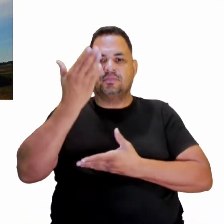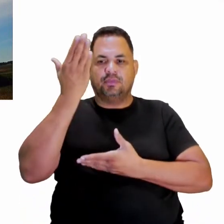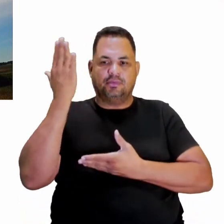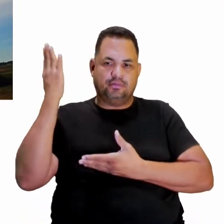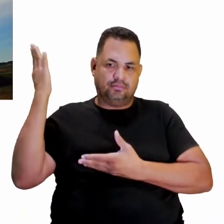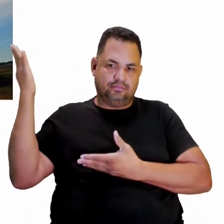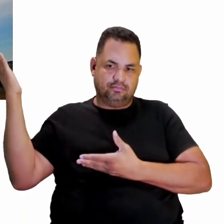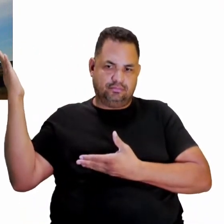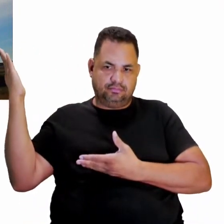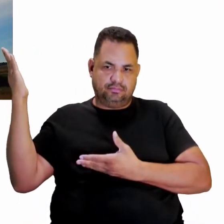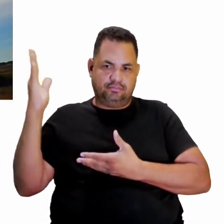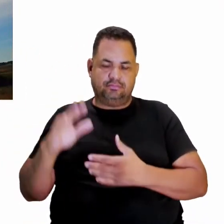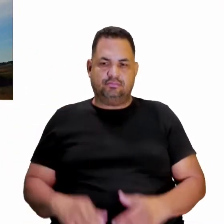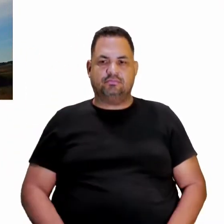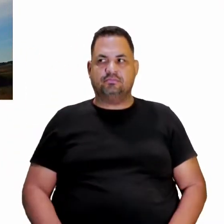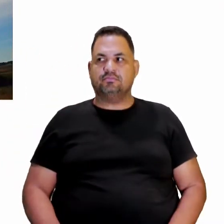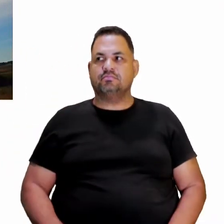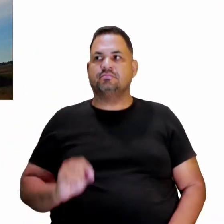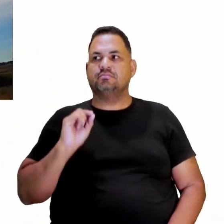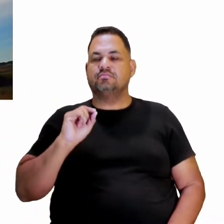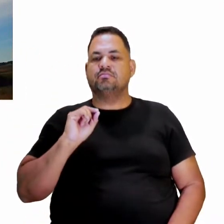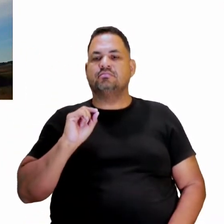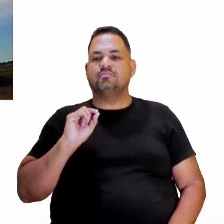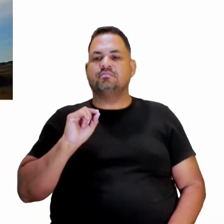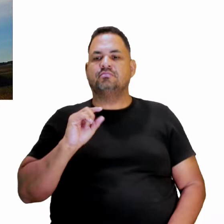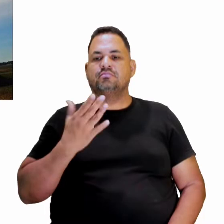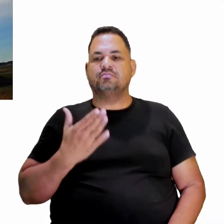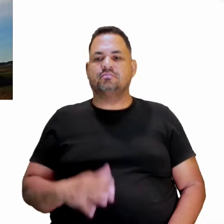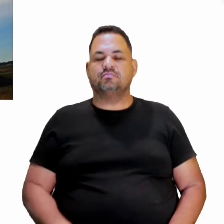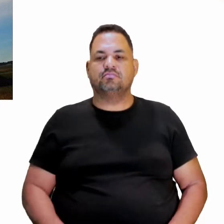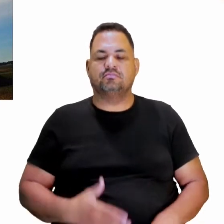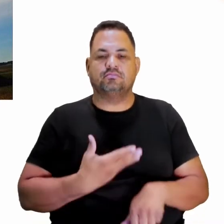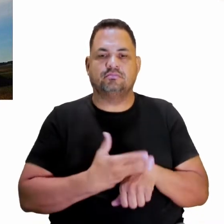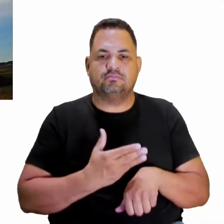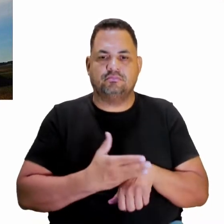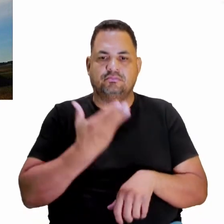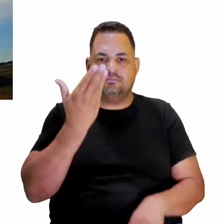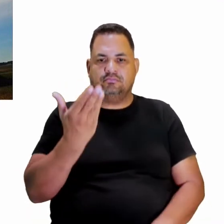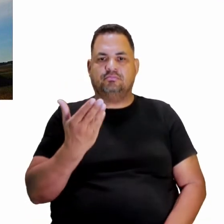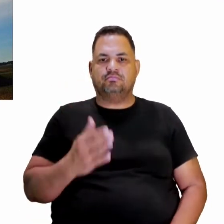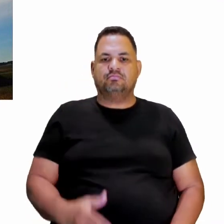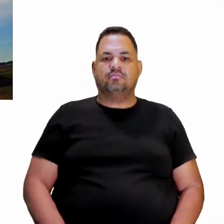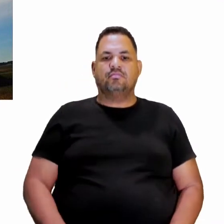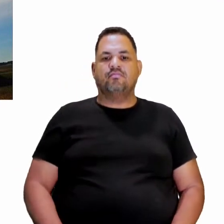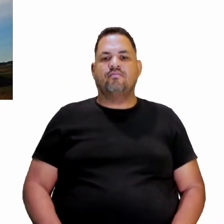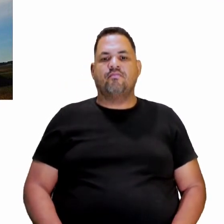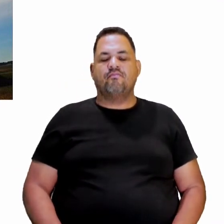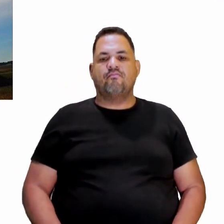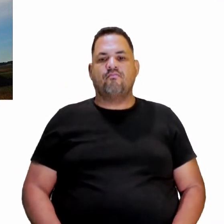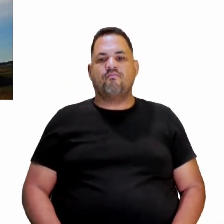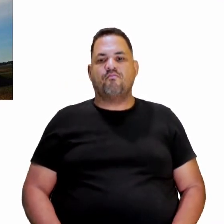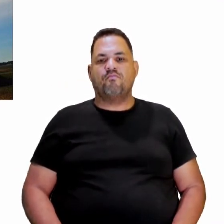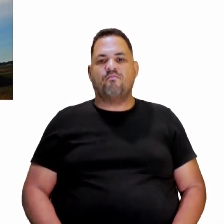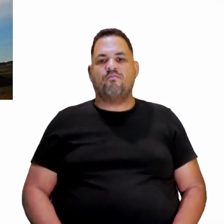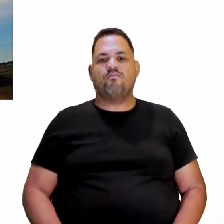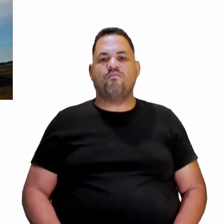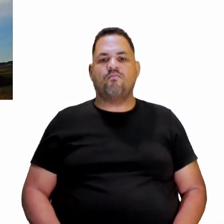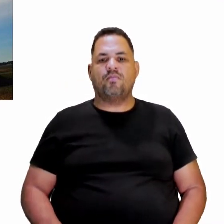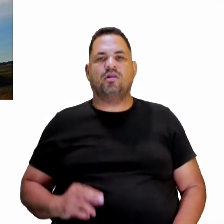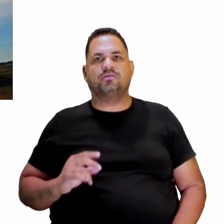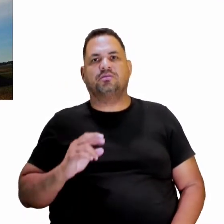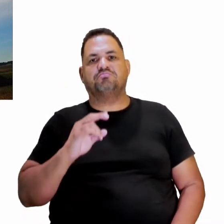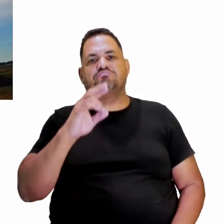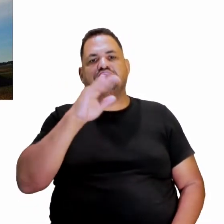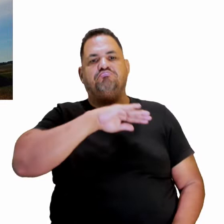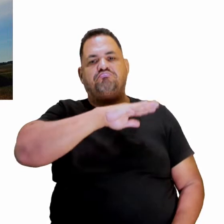uma coisa bem mais wild. Não sei, o que é mais wild? Climb a mountain, ou seja, escalar uma